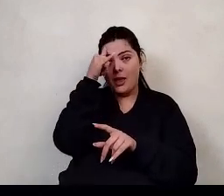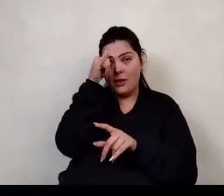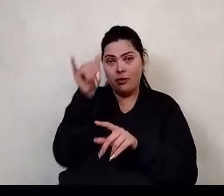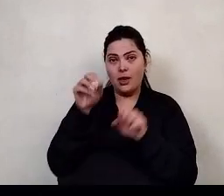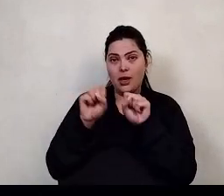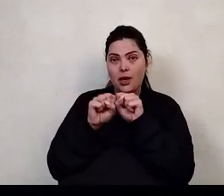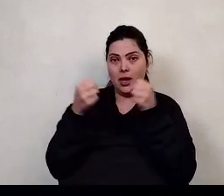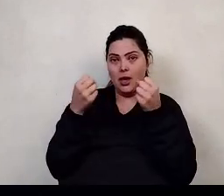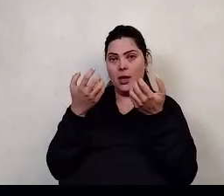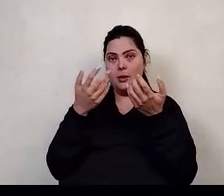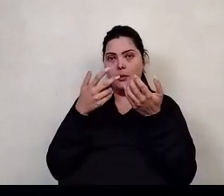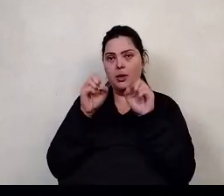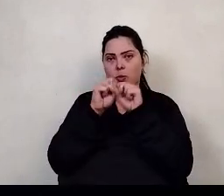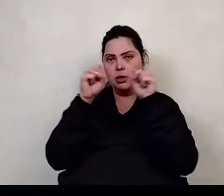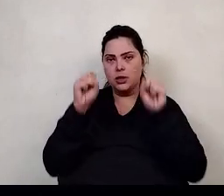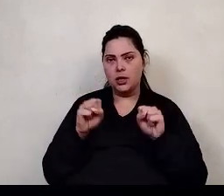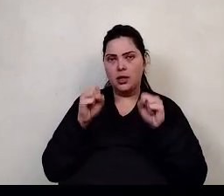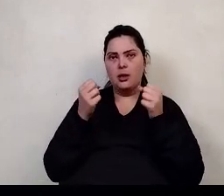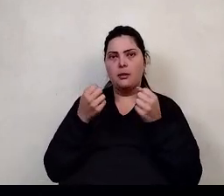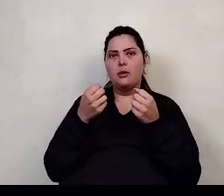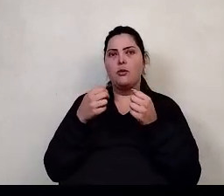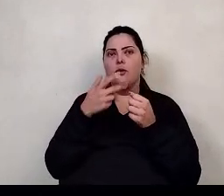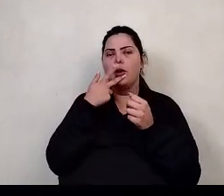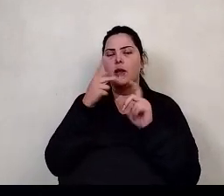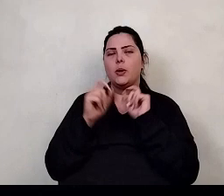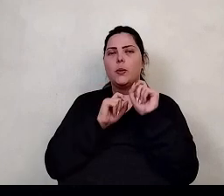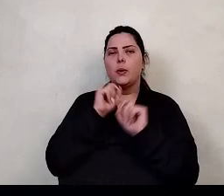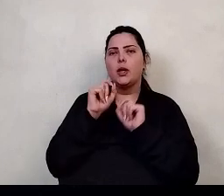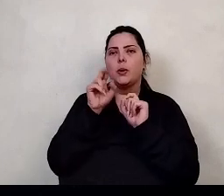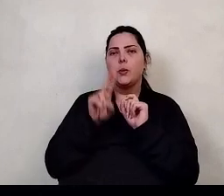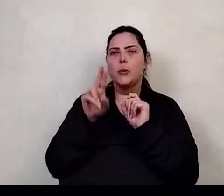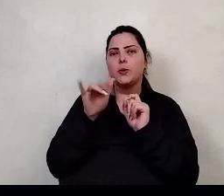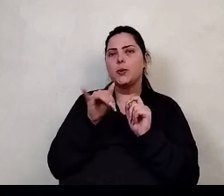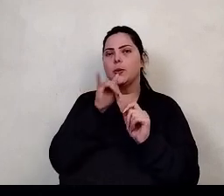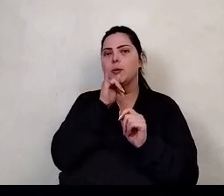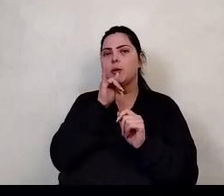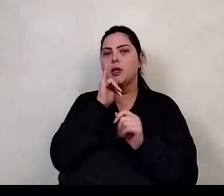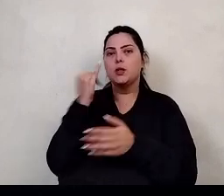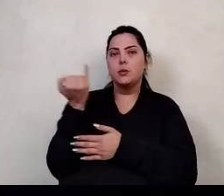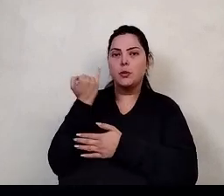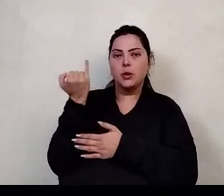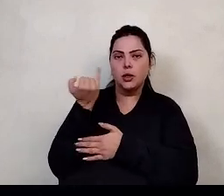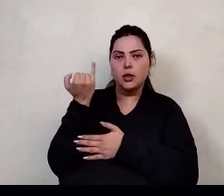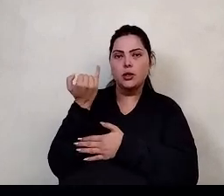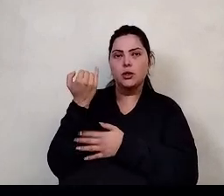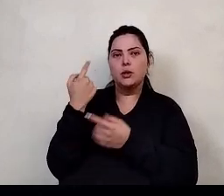do sistema. Outros vão dizer que, cara, eu uso testes, são importantes, porque